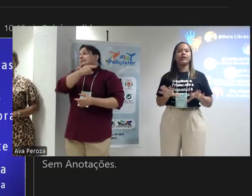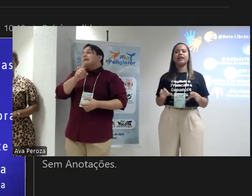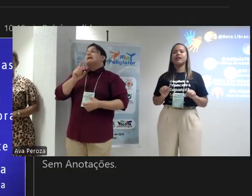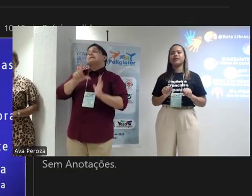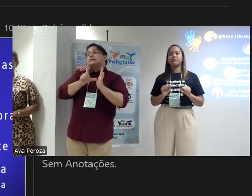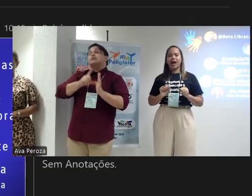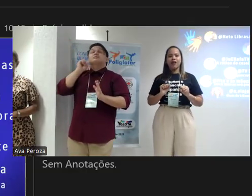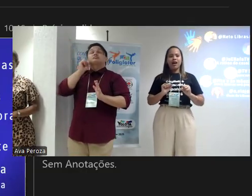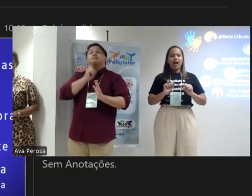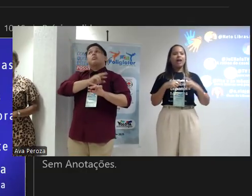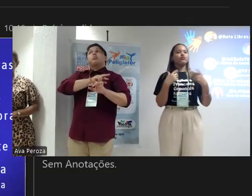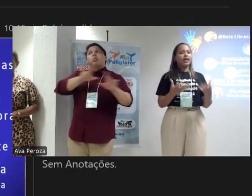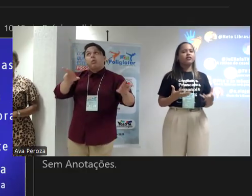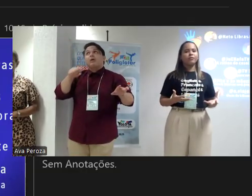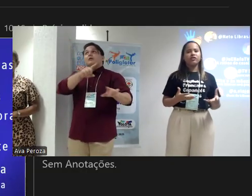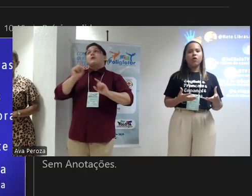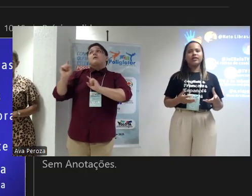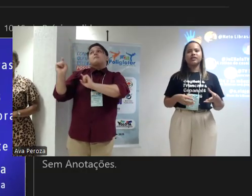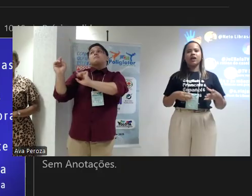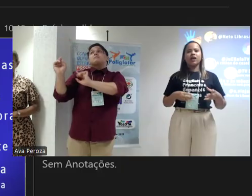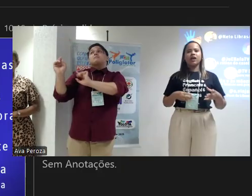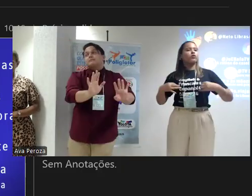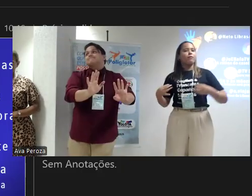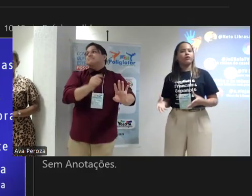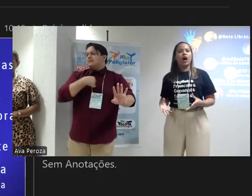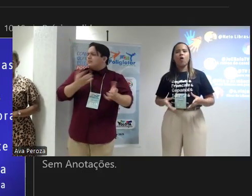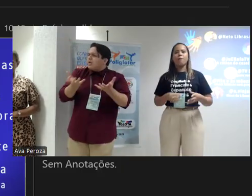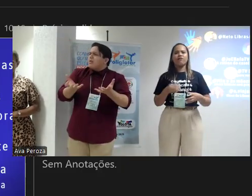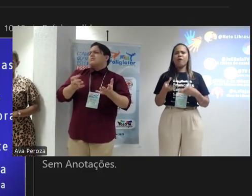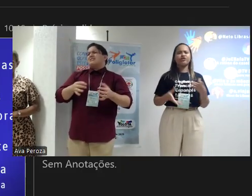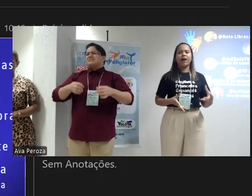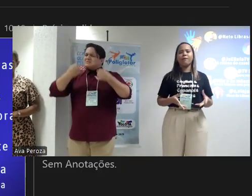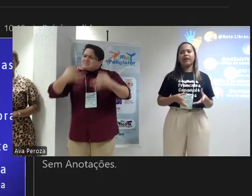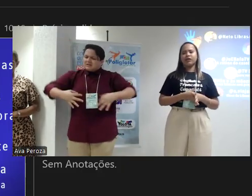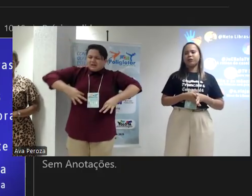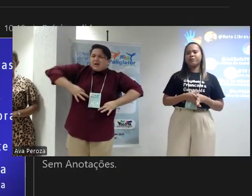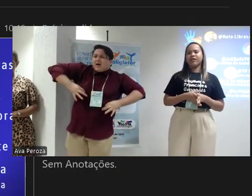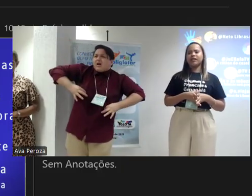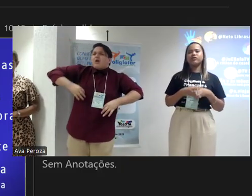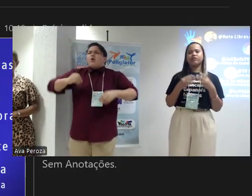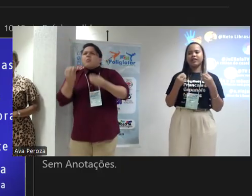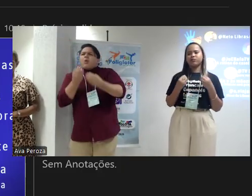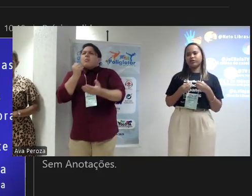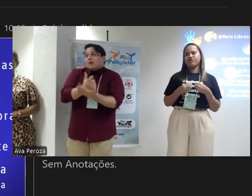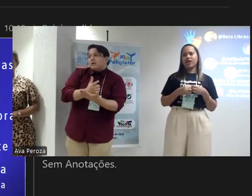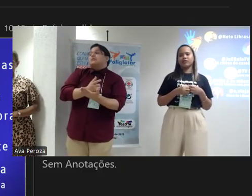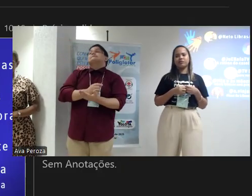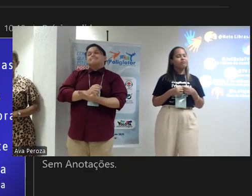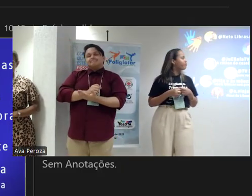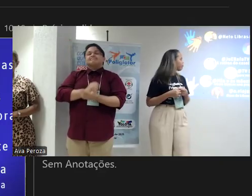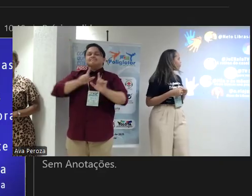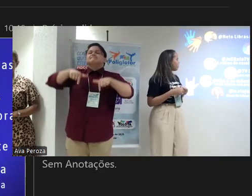quero aprender Libras para ajudar essas pessoas, falar o tamanho da roupa, a forma de pagamento. Então, isso faz muita